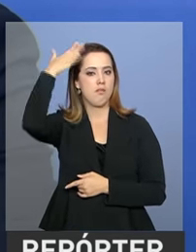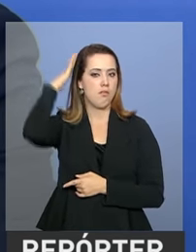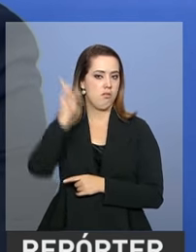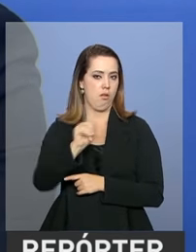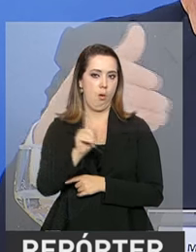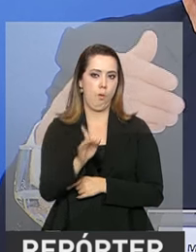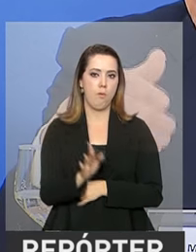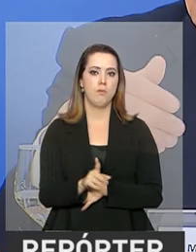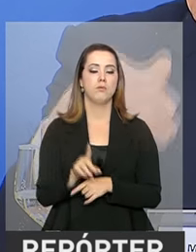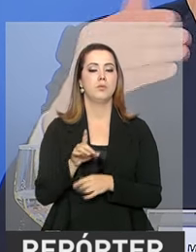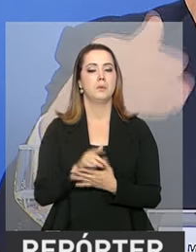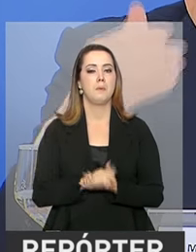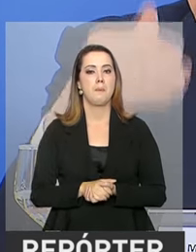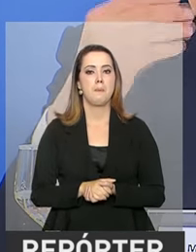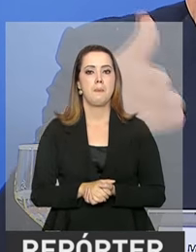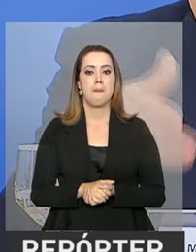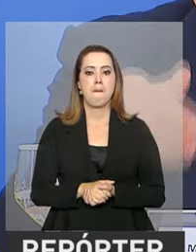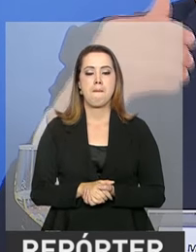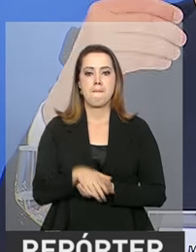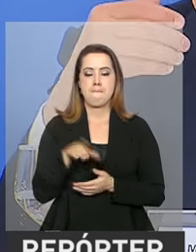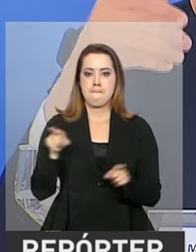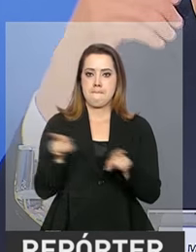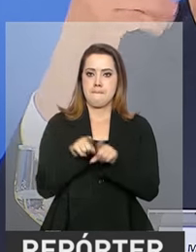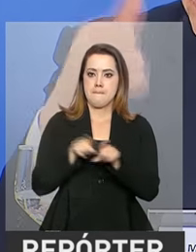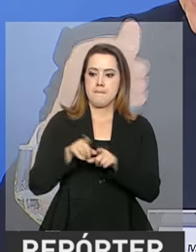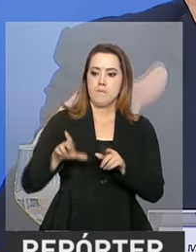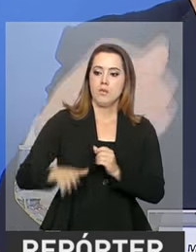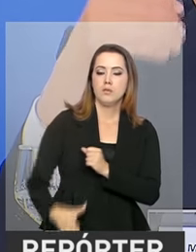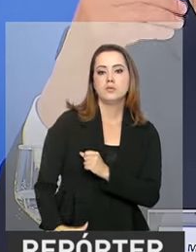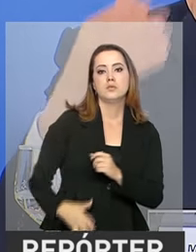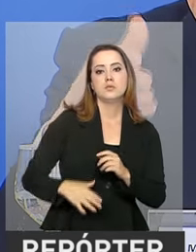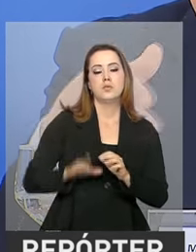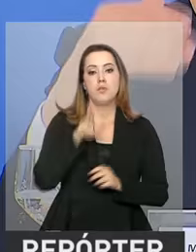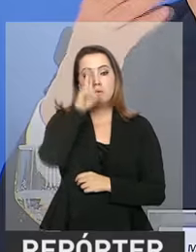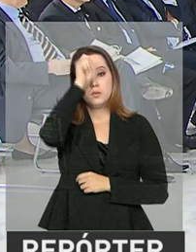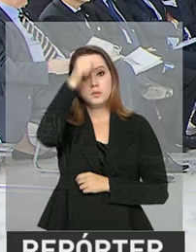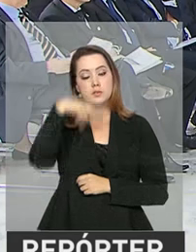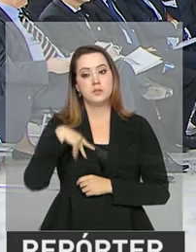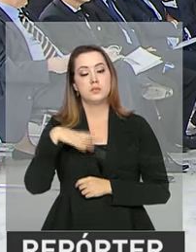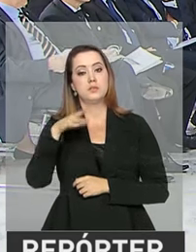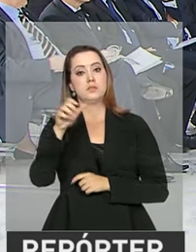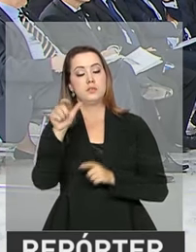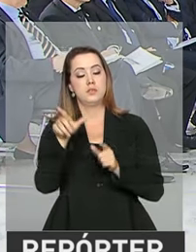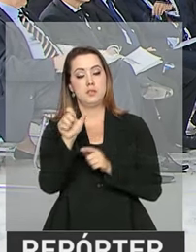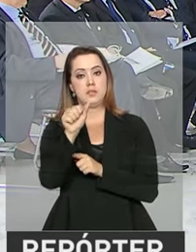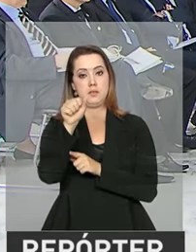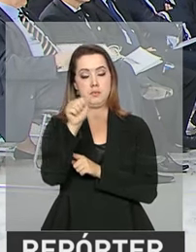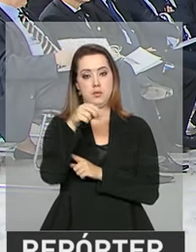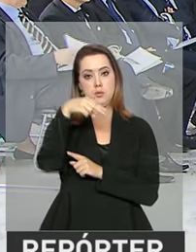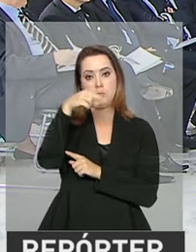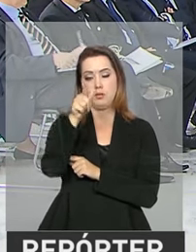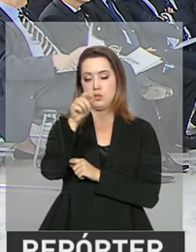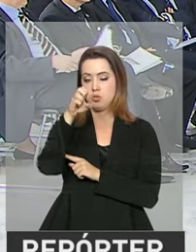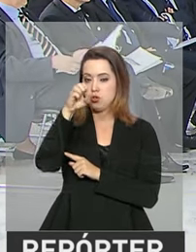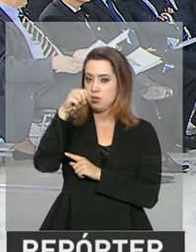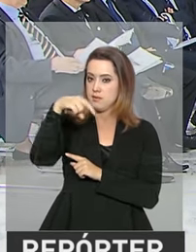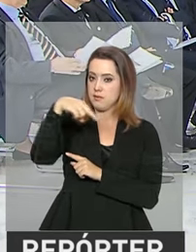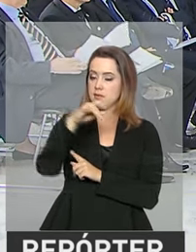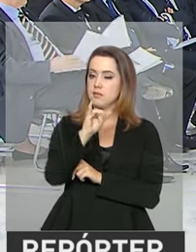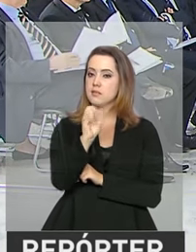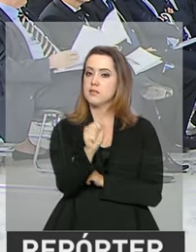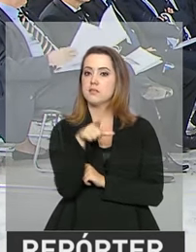quer que seja. Também está previsto o fortalecimento das agências reguladoras. Os modelos de financiamento terão